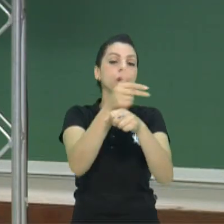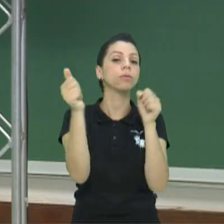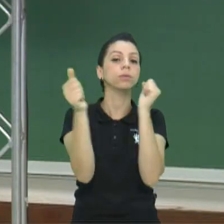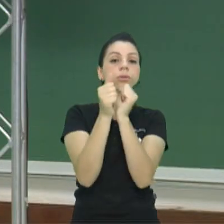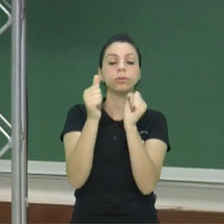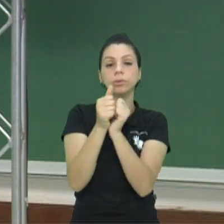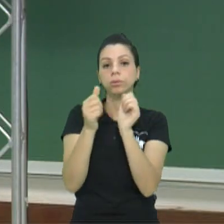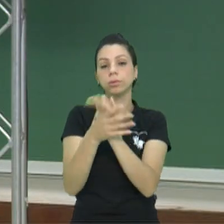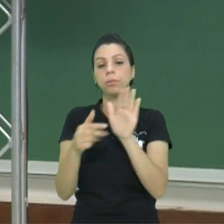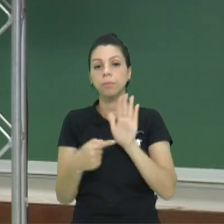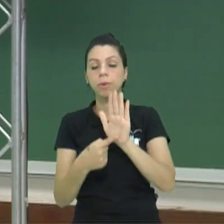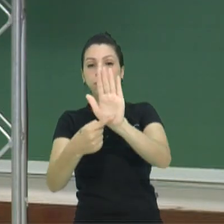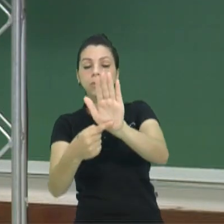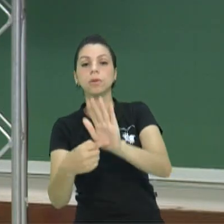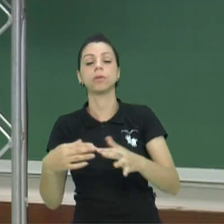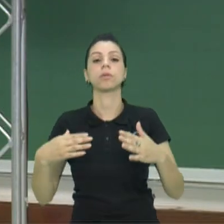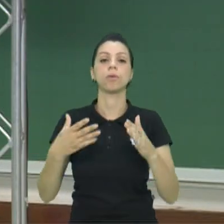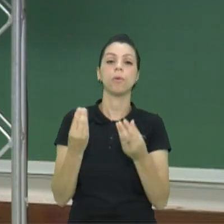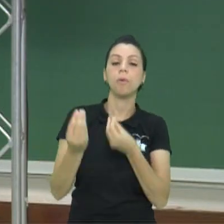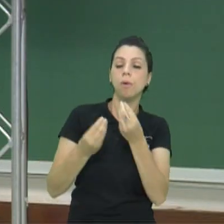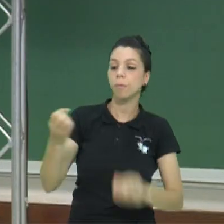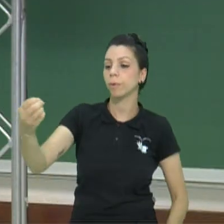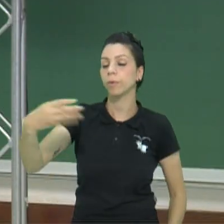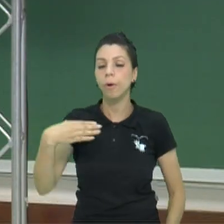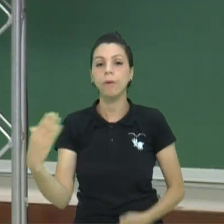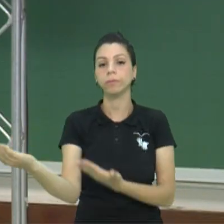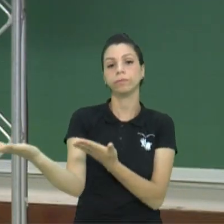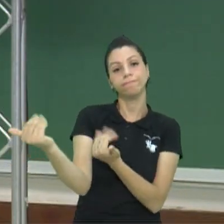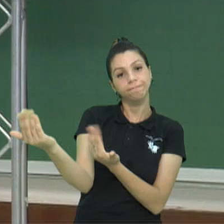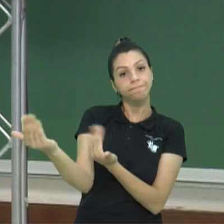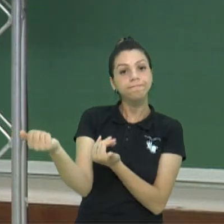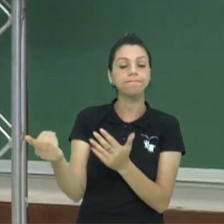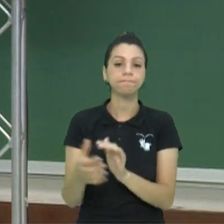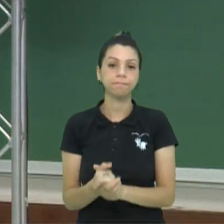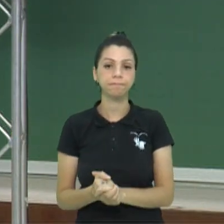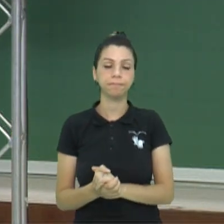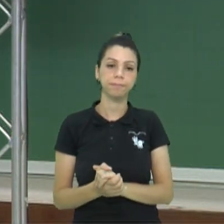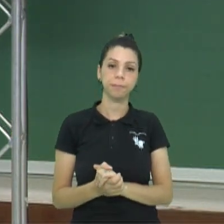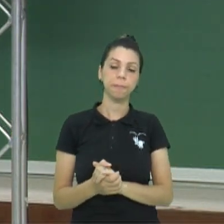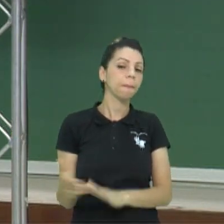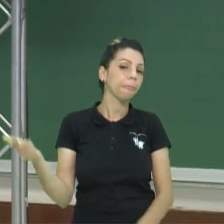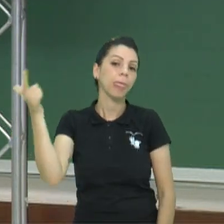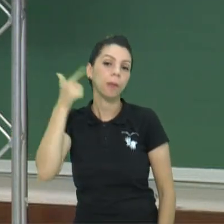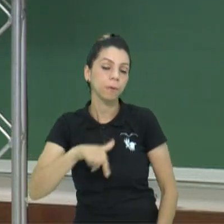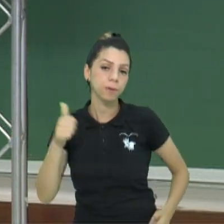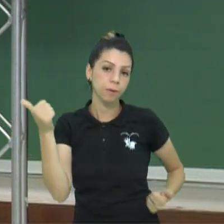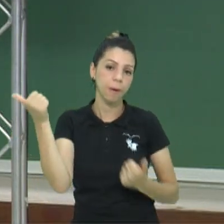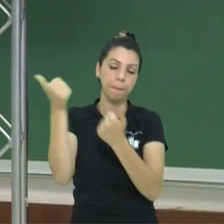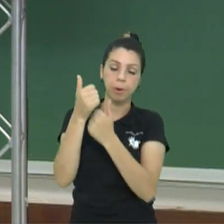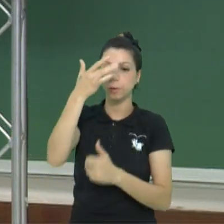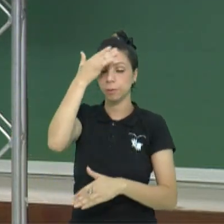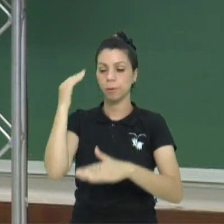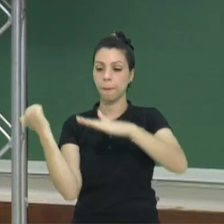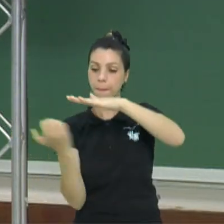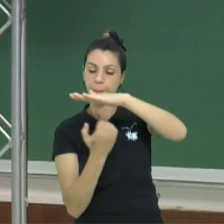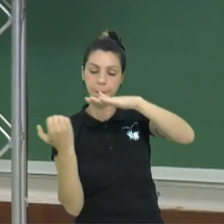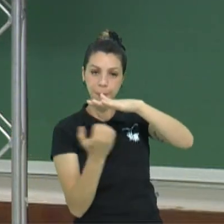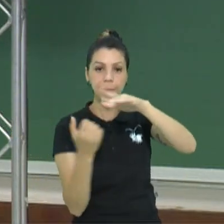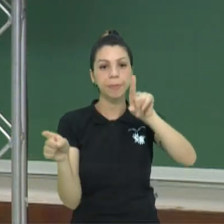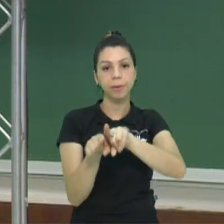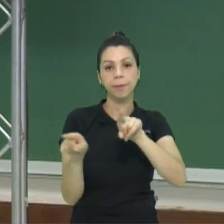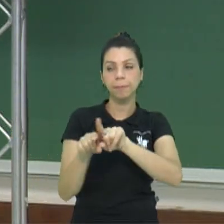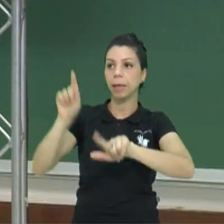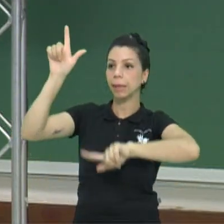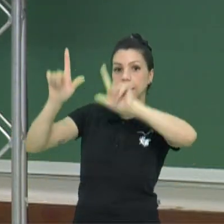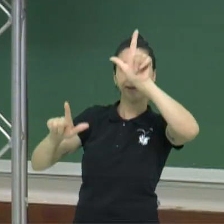junto, mostrando a imagem de modernidade, de juventude. Conseguiu apoio de empresários e de boa parte da